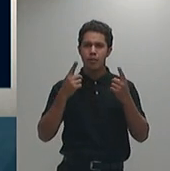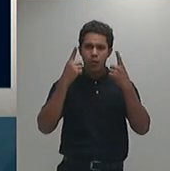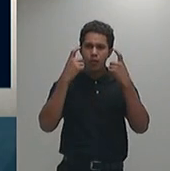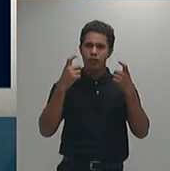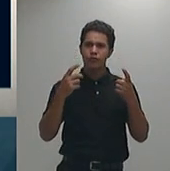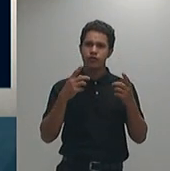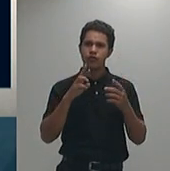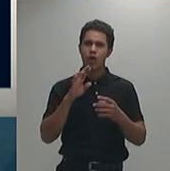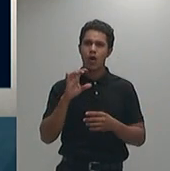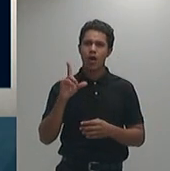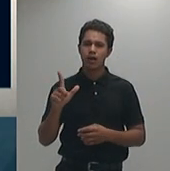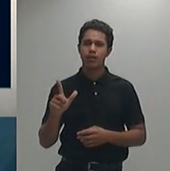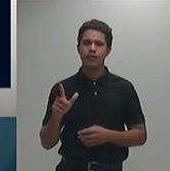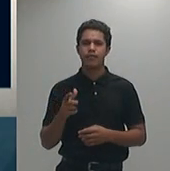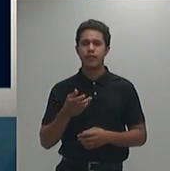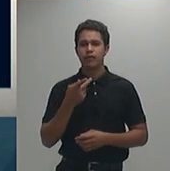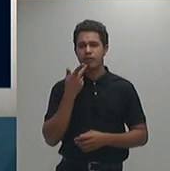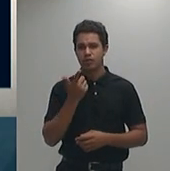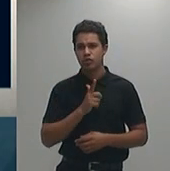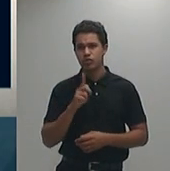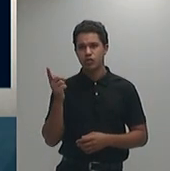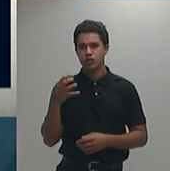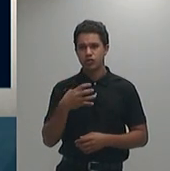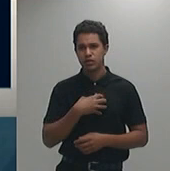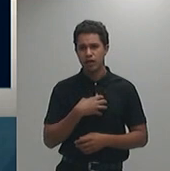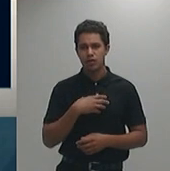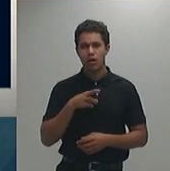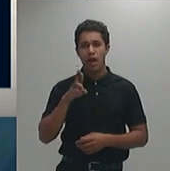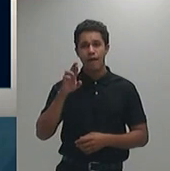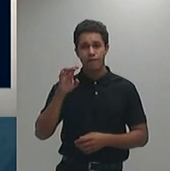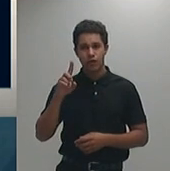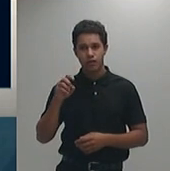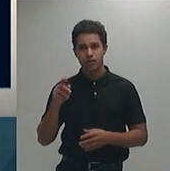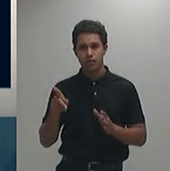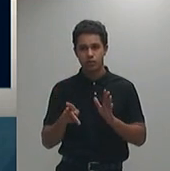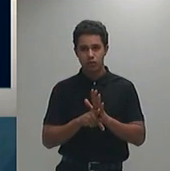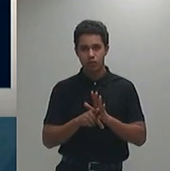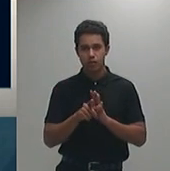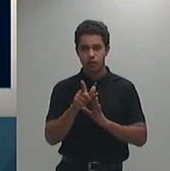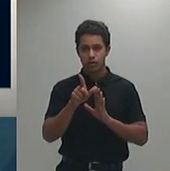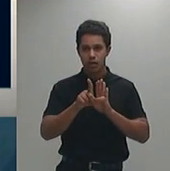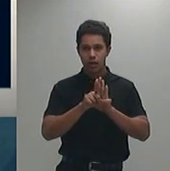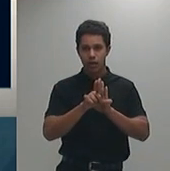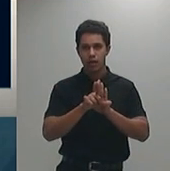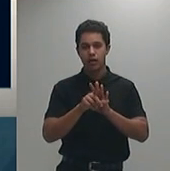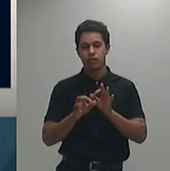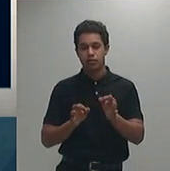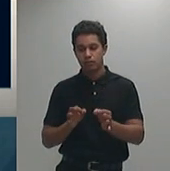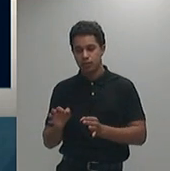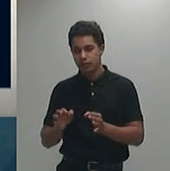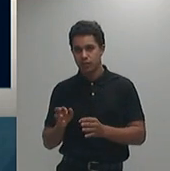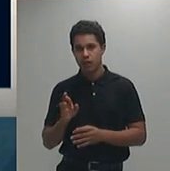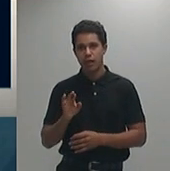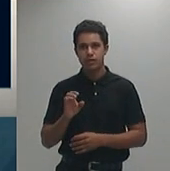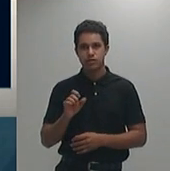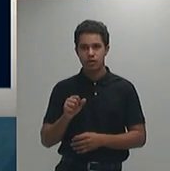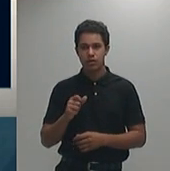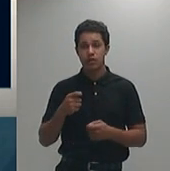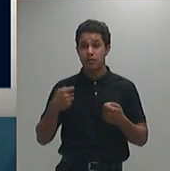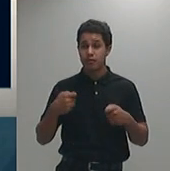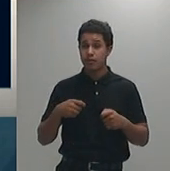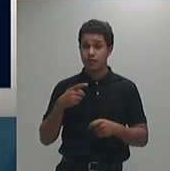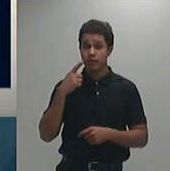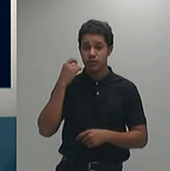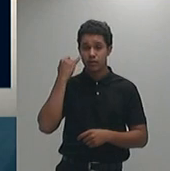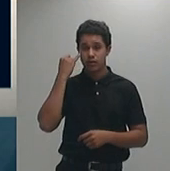dito de outra maneira a violação do dispositivo de leite e propicia o manejo da rescisória pressupõe